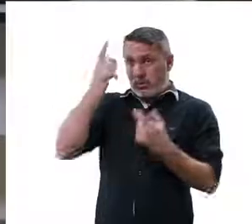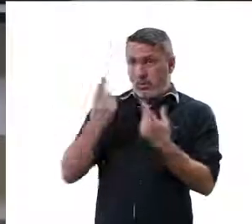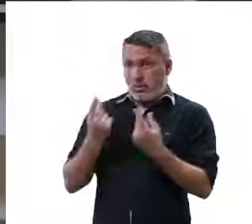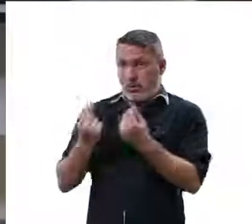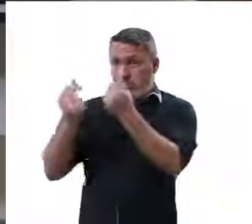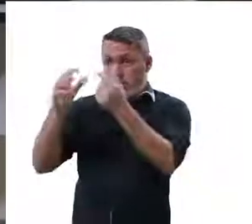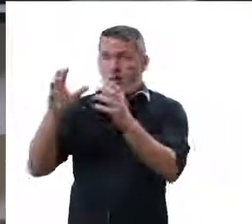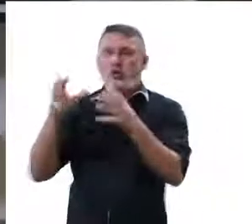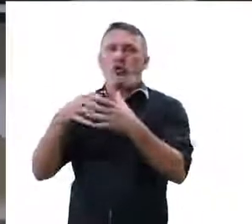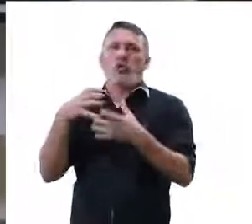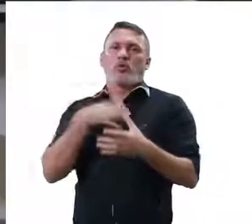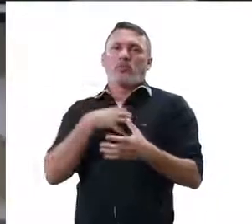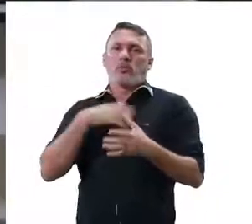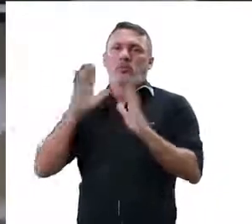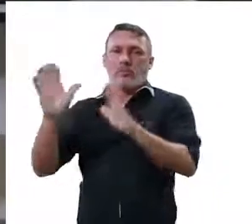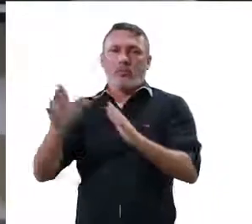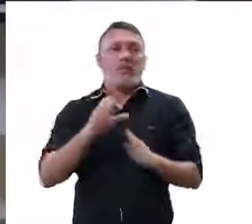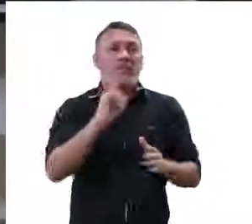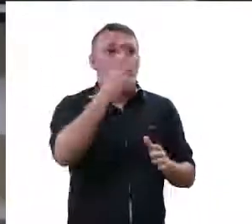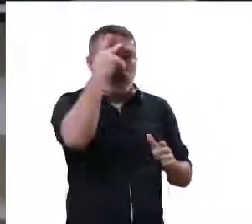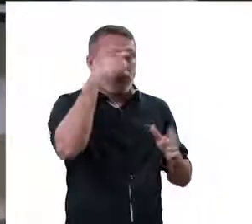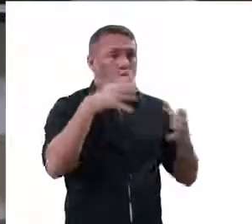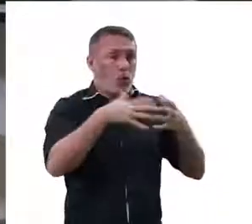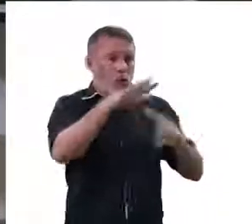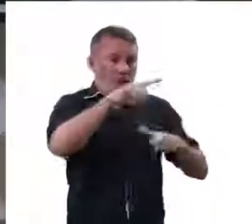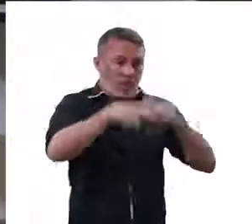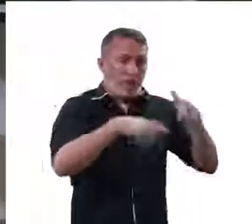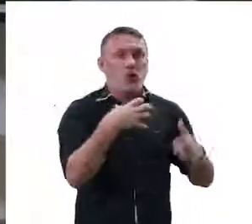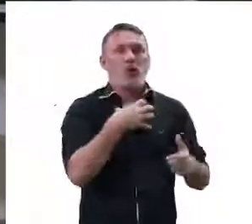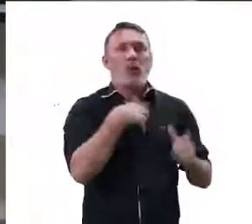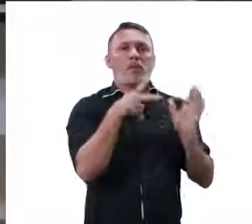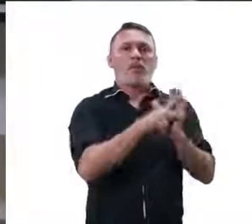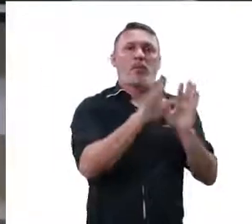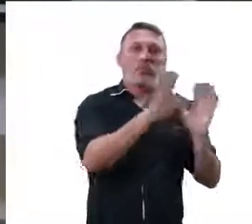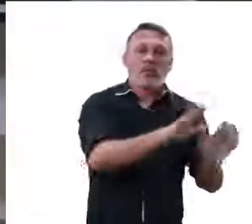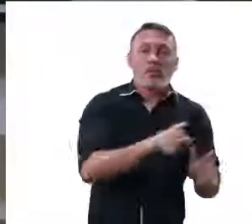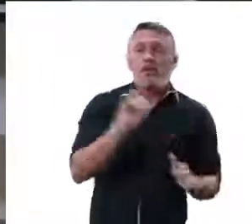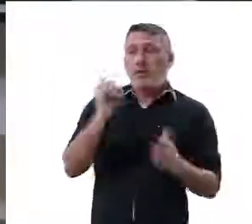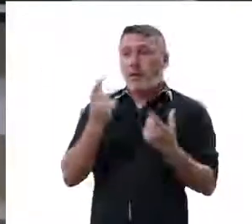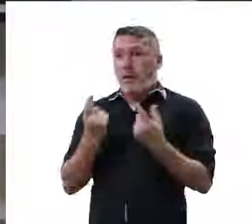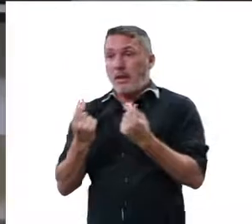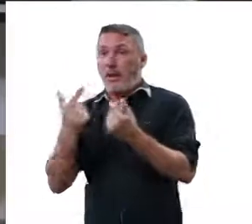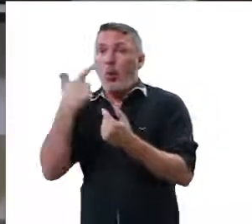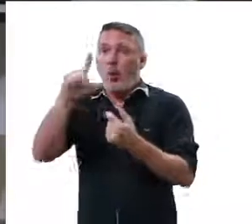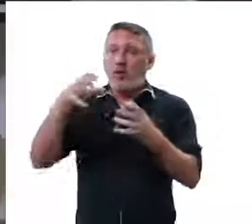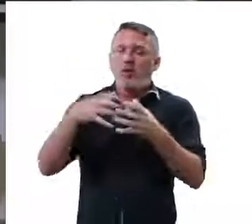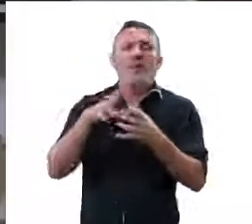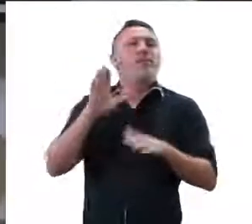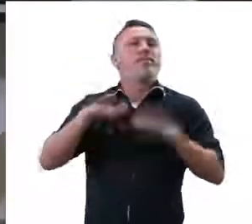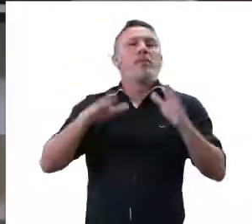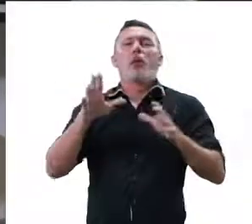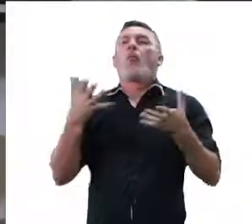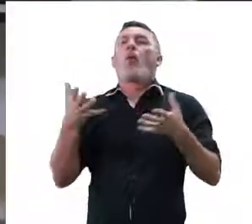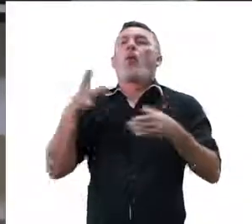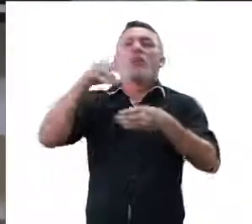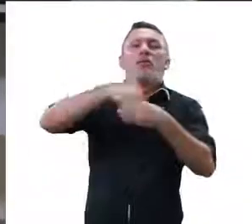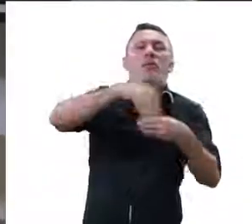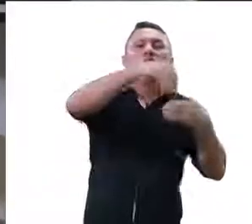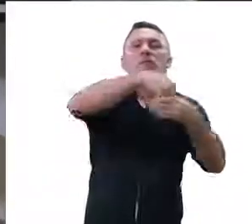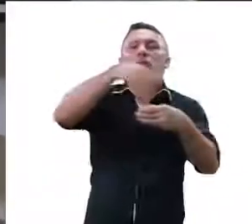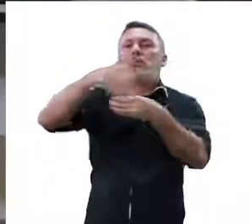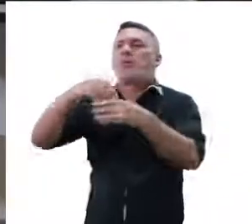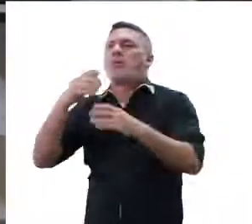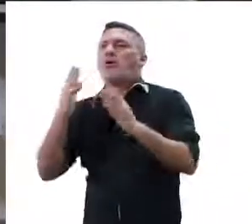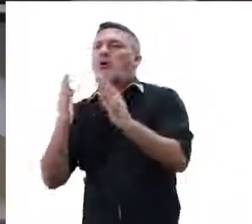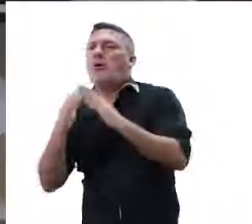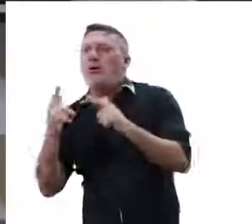ele vai ver o mundo de uma maneira; se ele pertence à classe operária, ele vai ver de outra maneira; se ele pertence à classe burguesa, de outra maneira; se ele pertence a uma